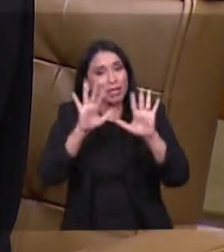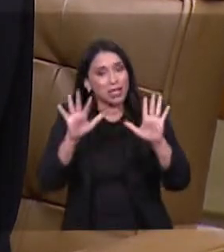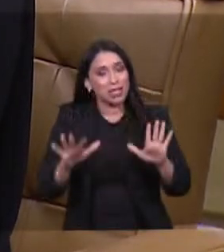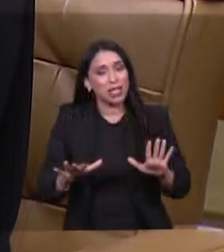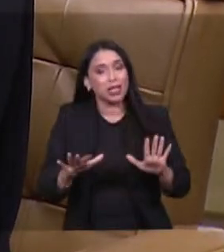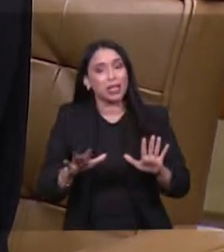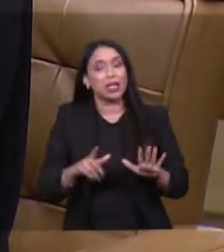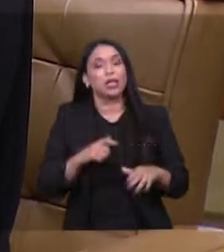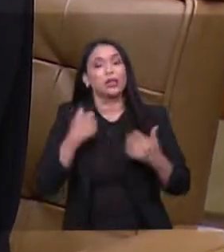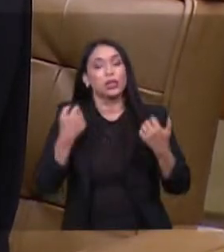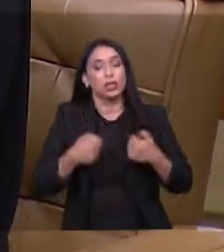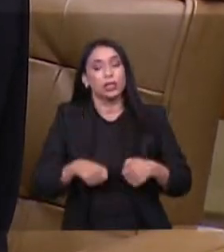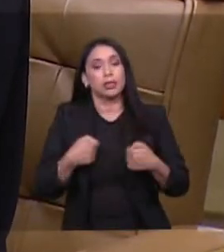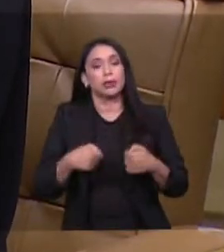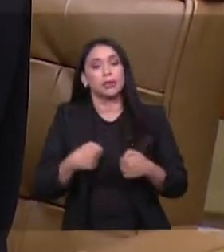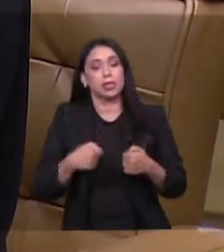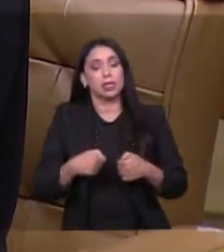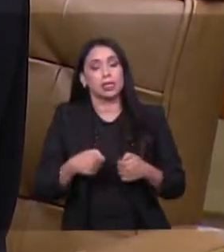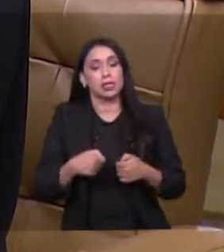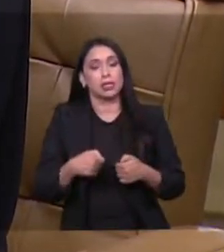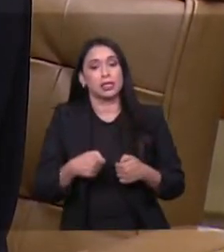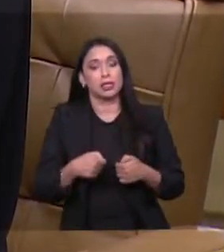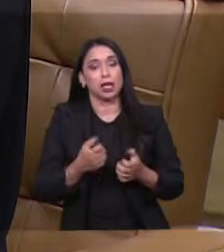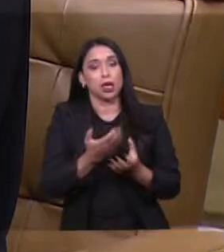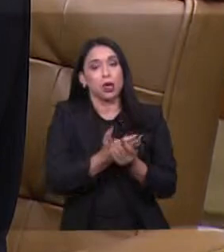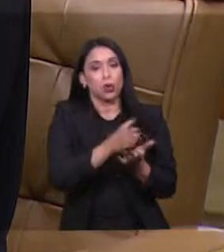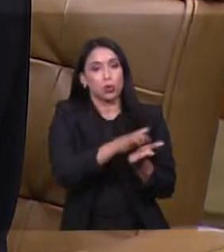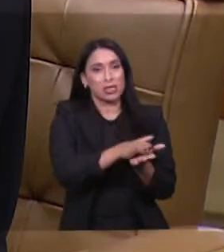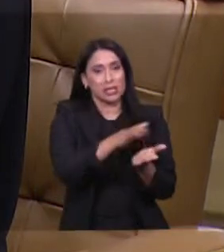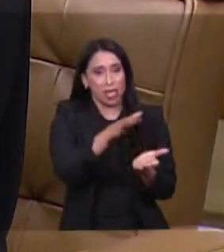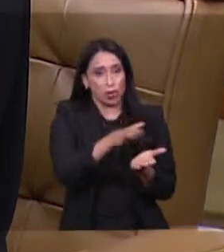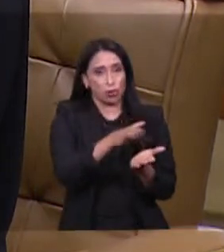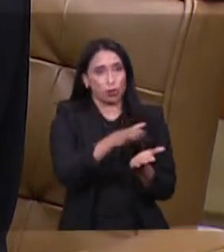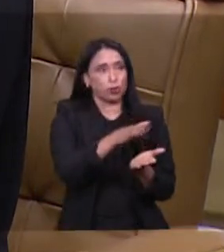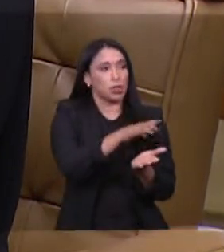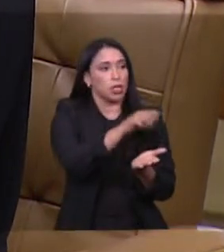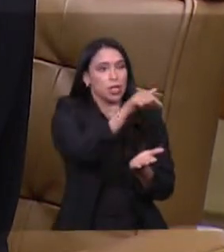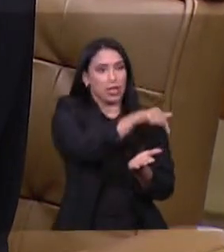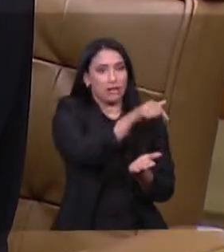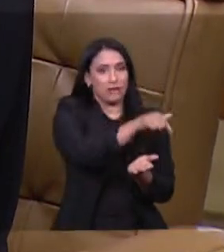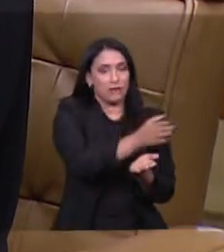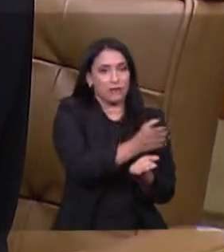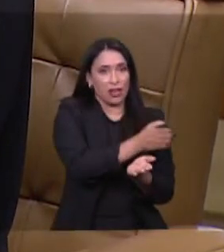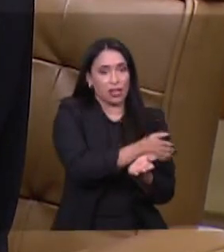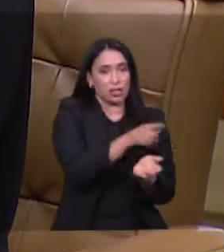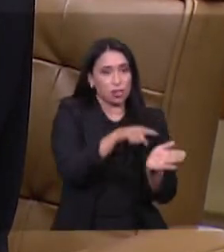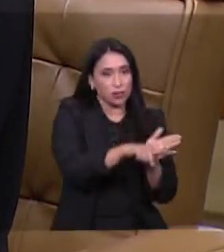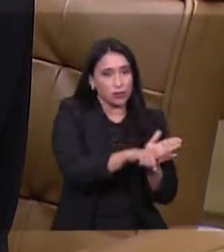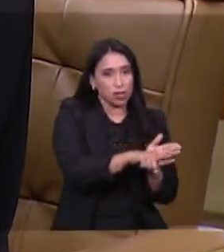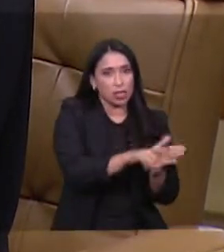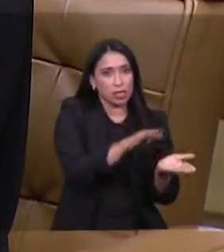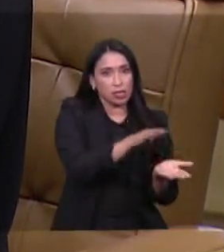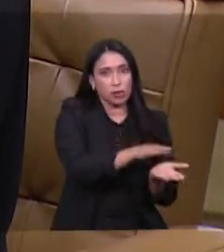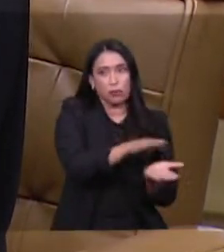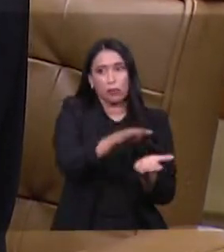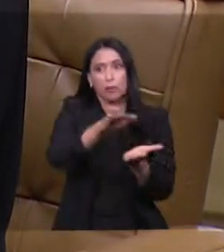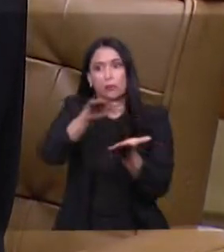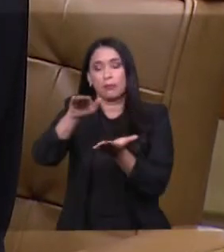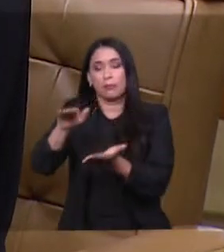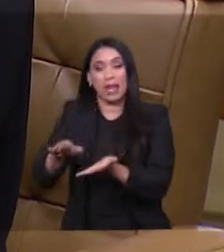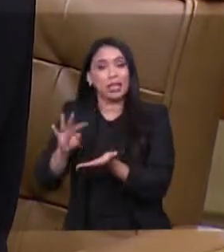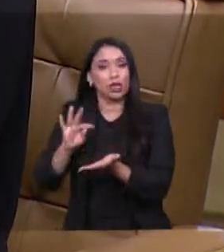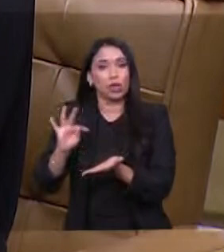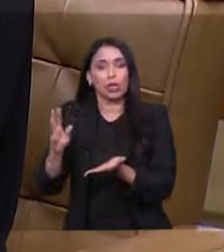necessidade de remessa da íntegra dos autos da fase da investigação ao juiz da causa, para que não pare nenhuma dúvida.